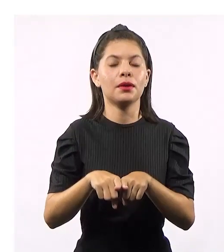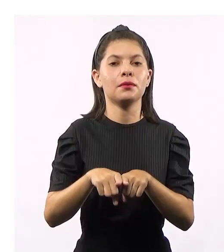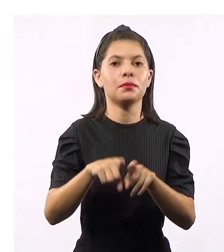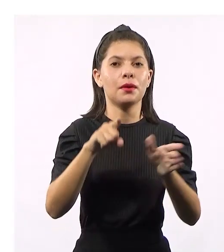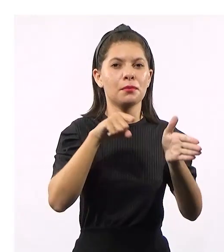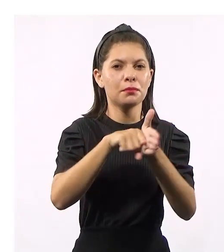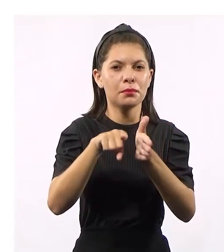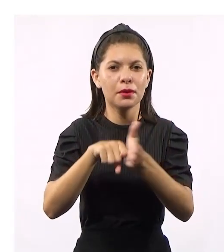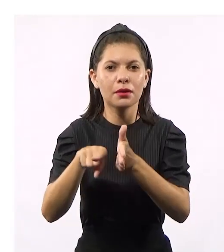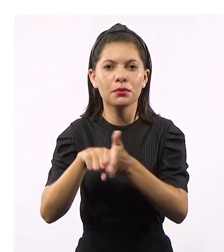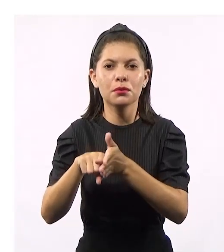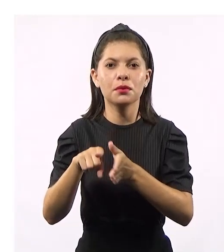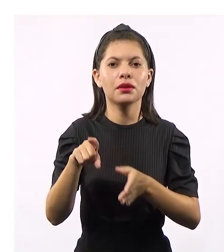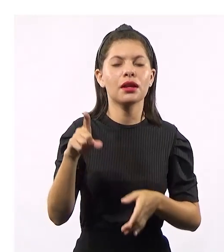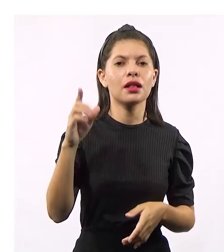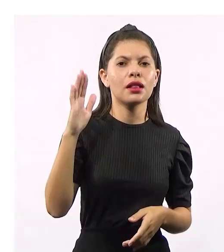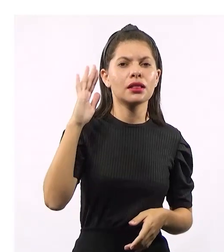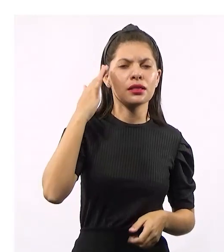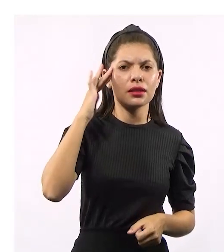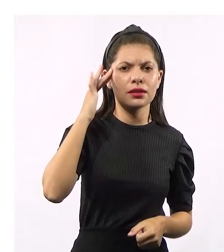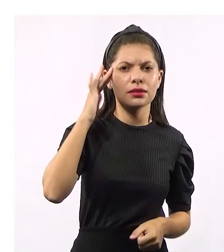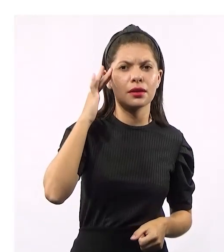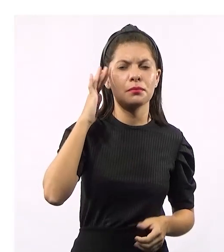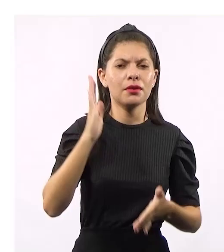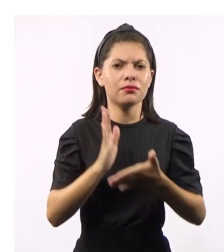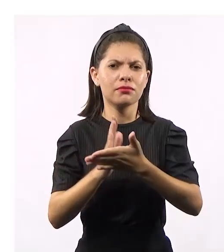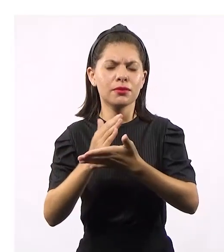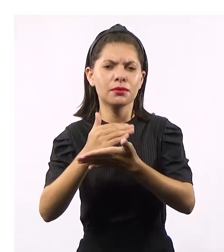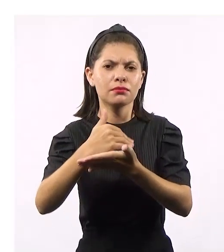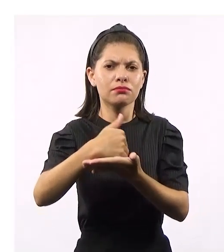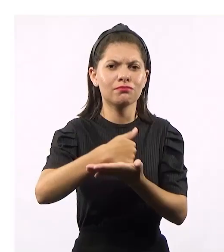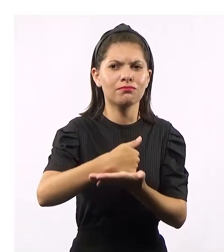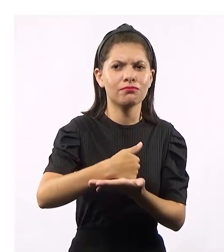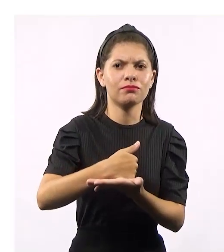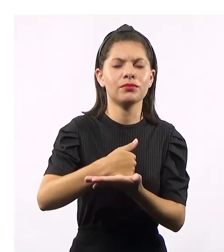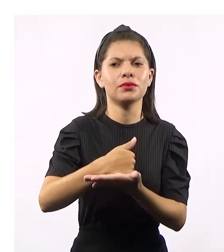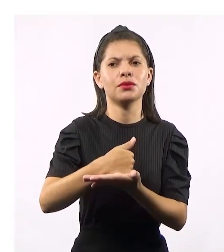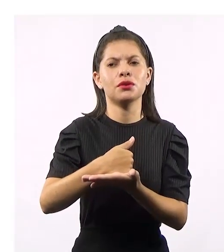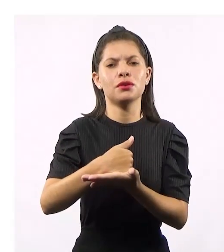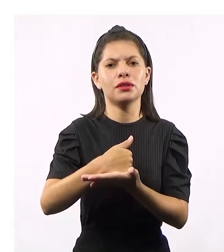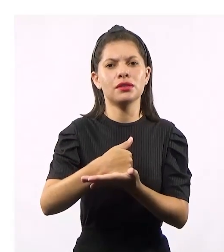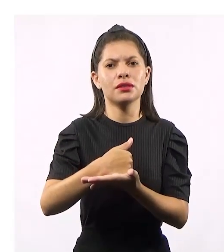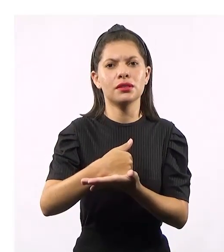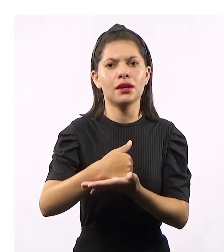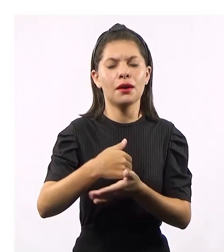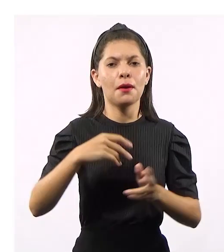eu preciso estar ciente se ela vai coletar informações de natureza